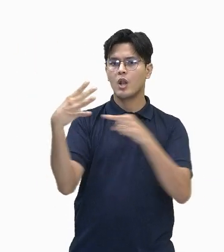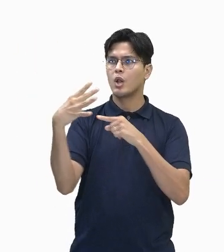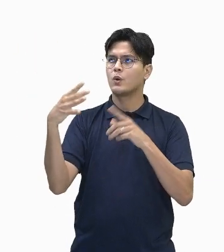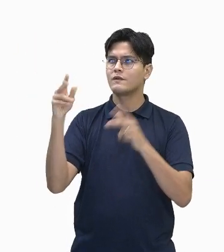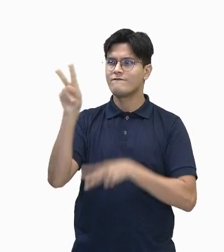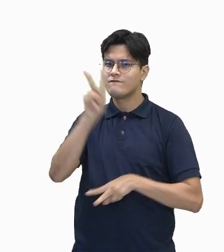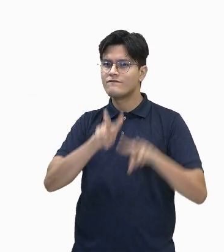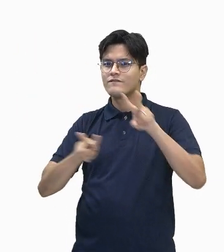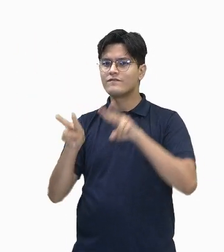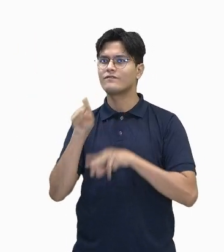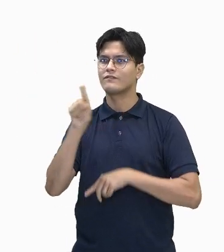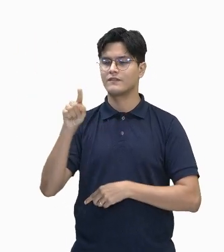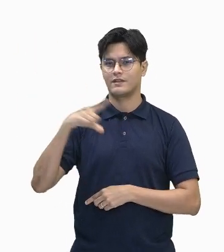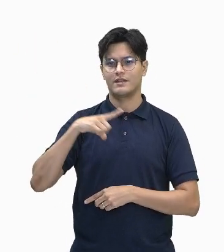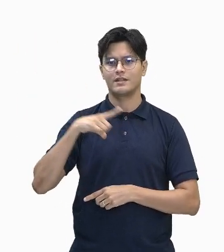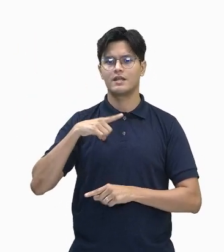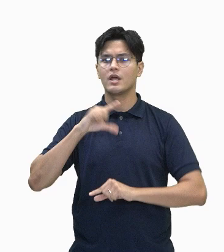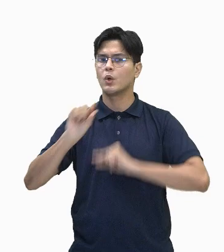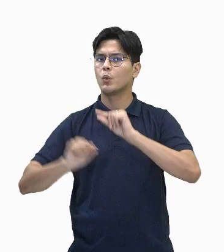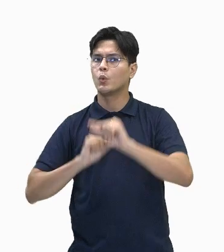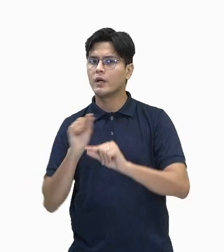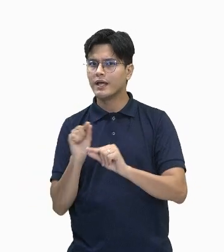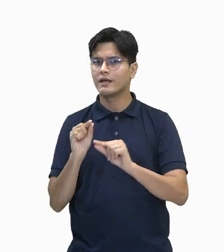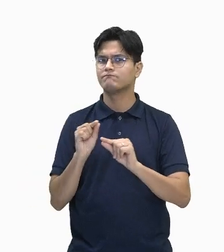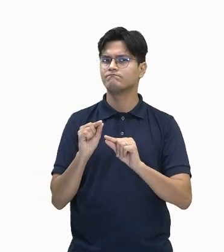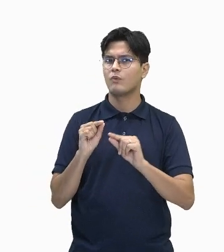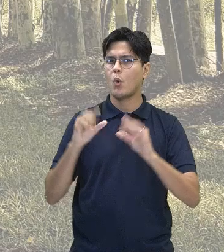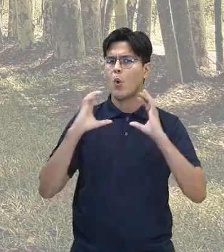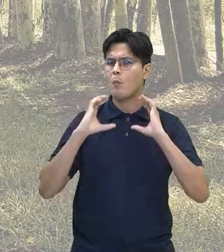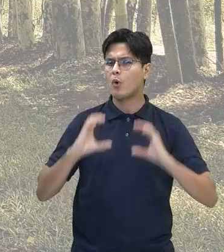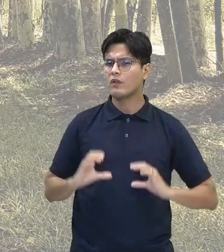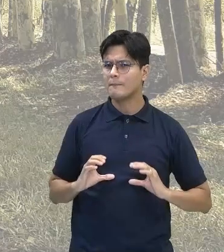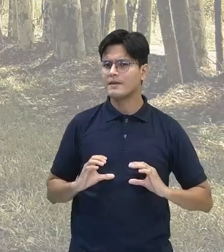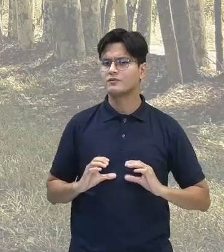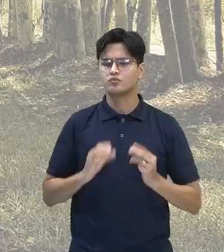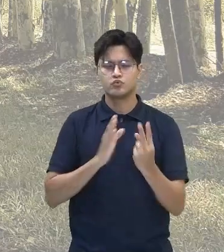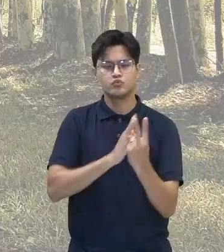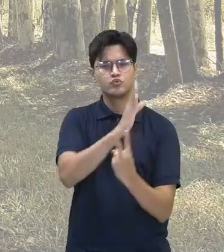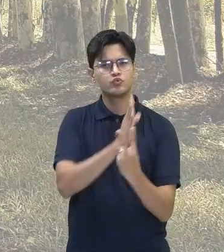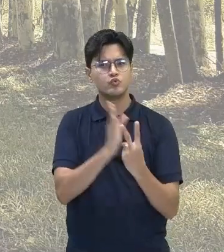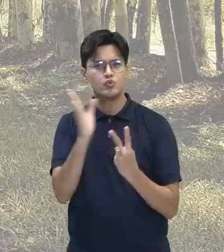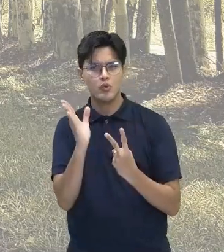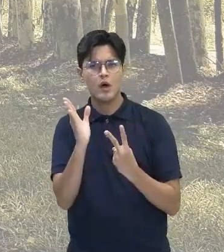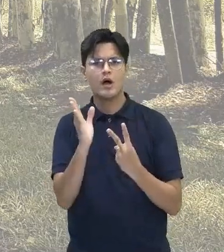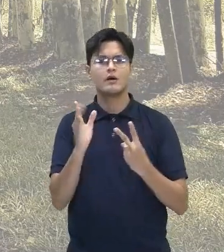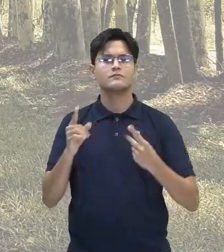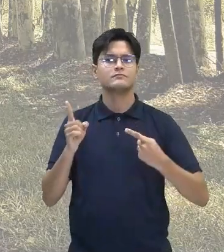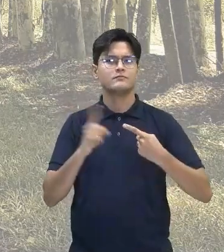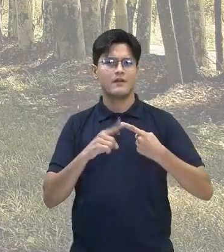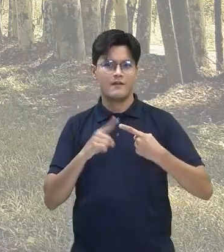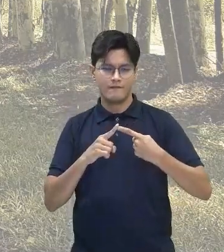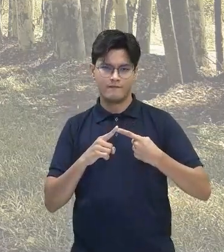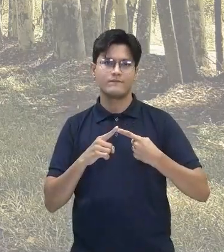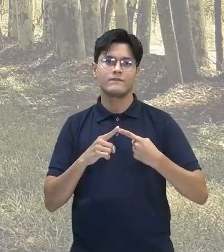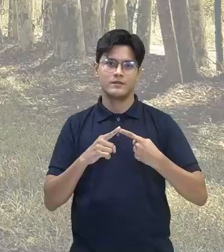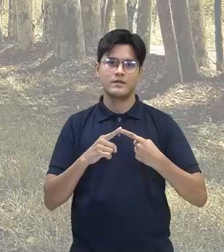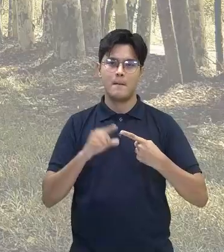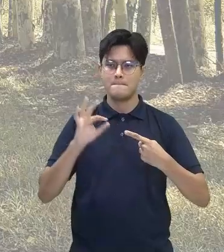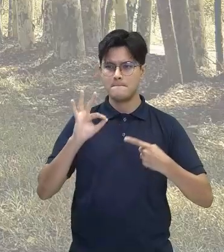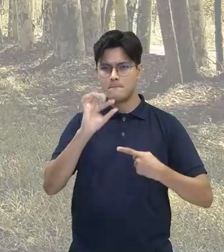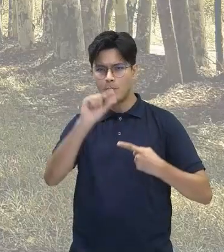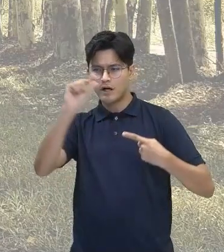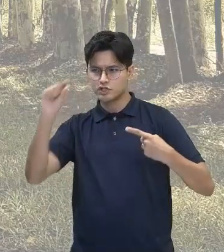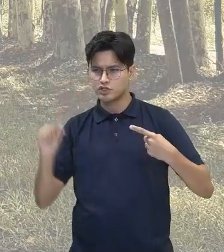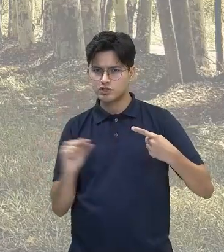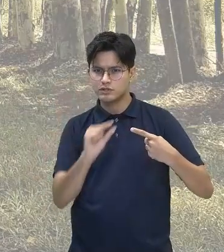ela tem um comportamento dual, né? Ora, ela pode se comportar como um feixe de partículas, como